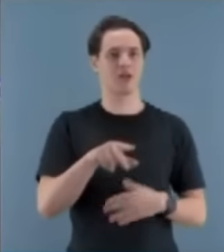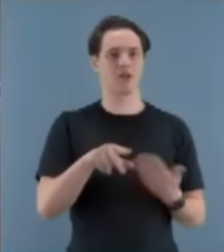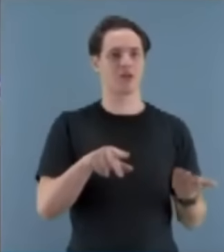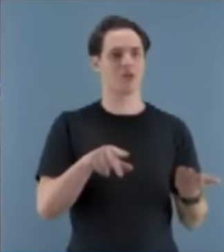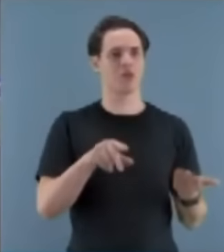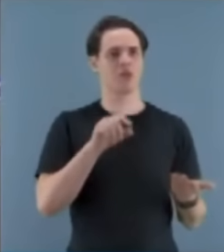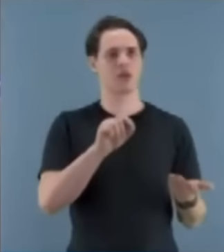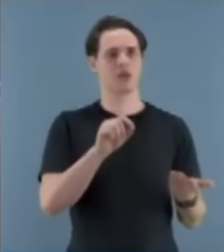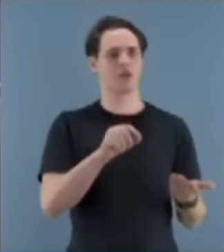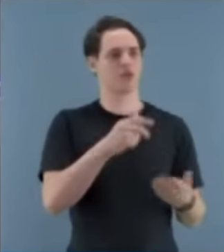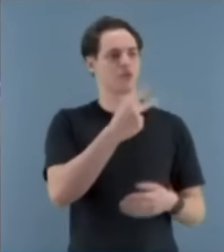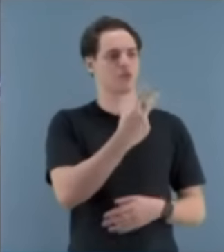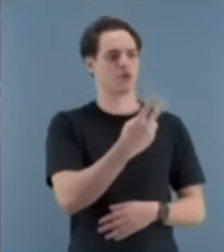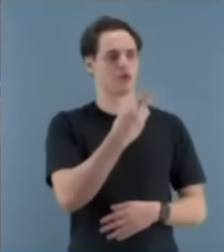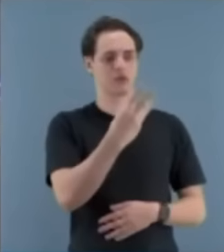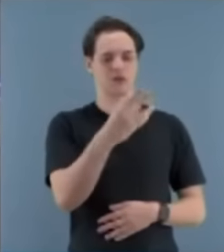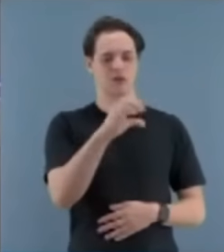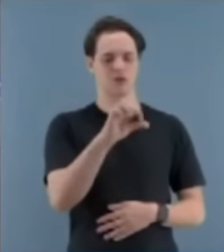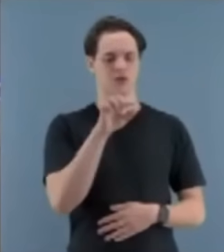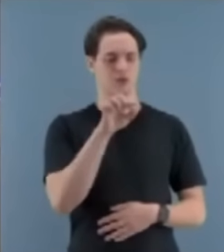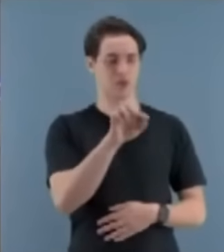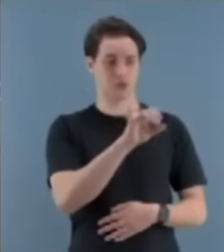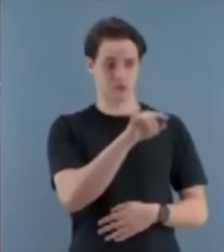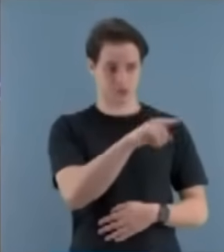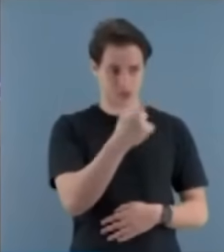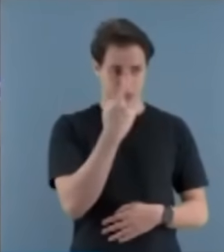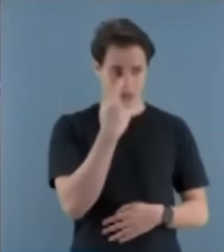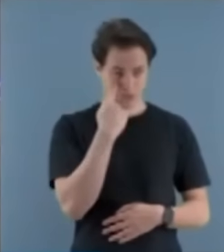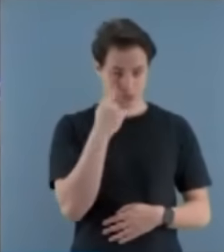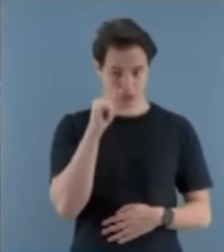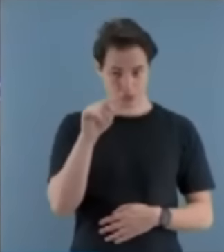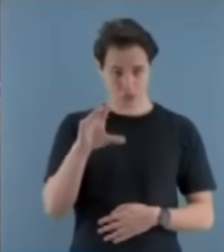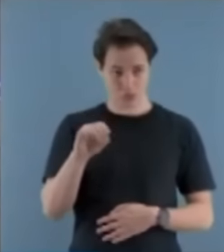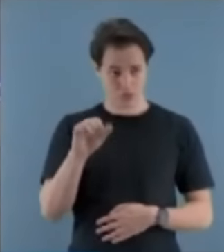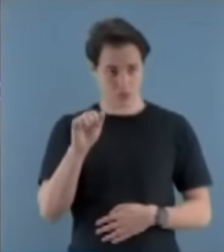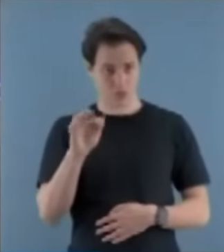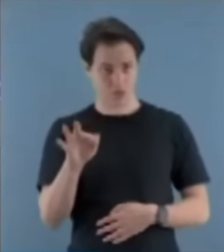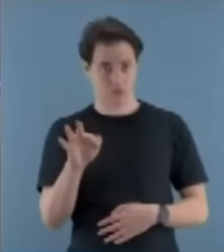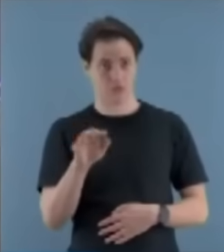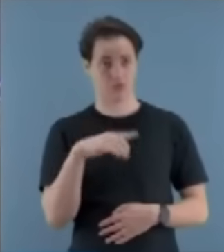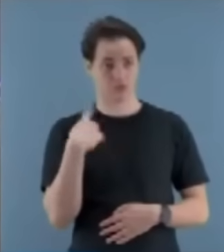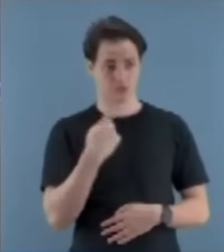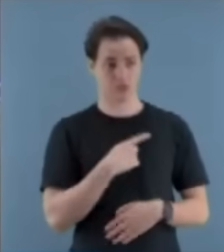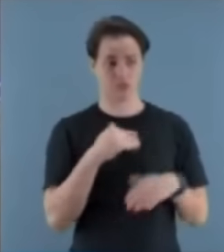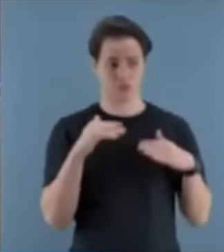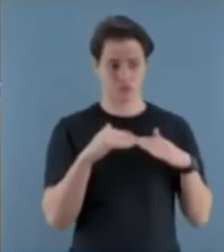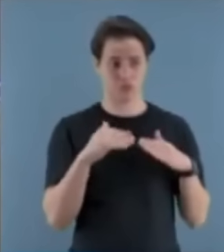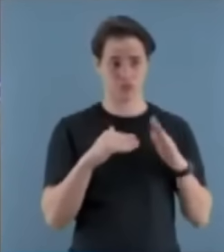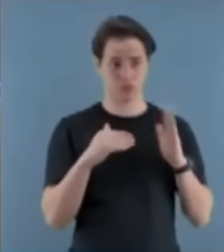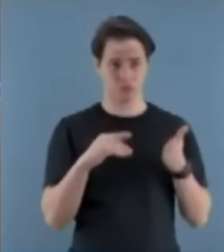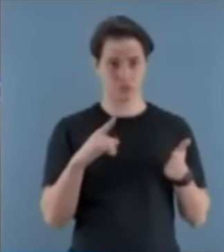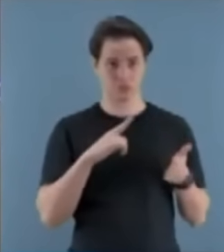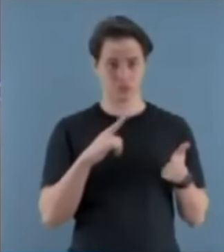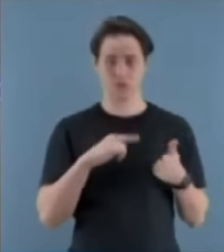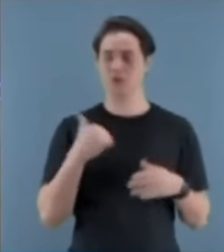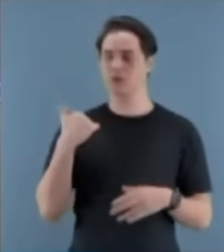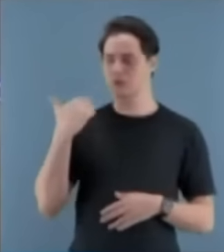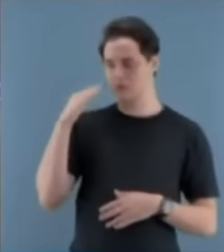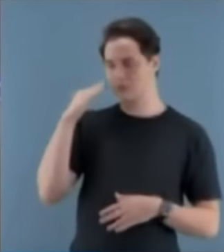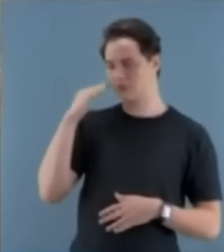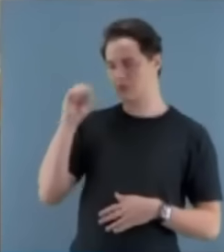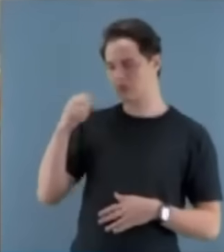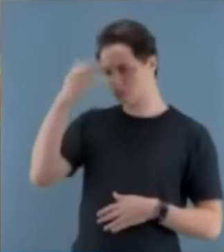De 239 mil, se o senhor quiser pegar aí no COAF... Eu já entendi, eu só não posso perder então, muito mais meu tempo, sim, eu estou entendido, então, as provas